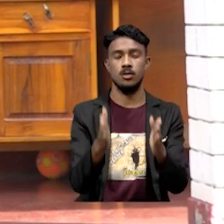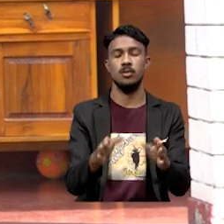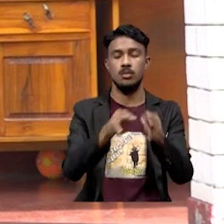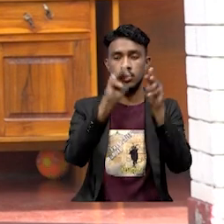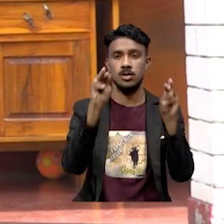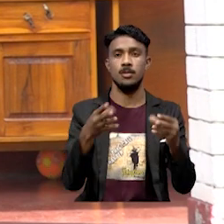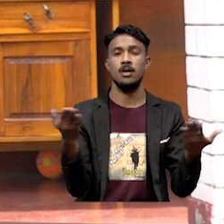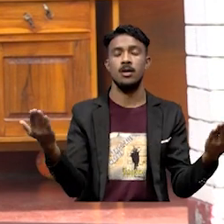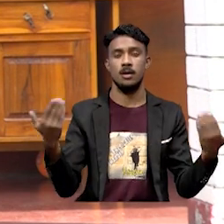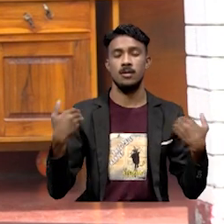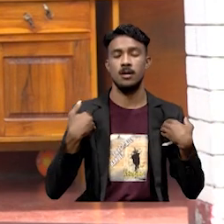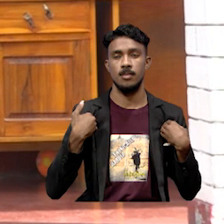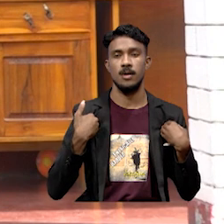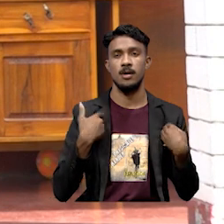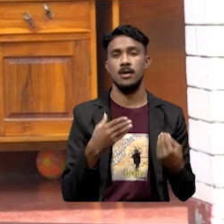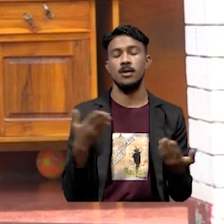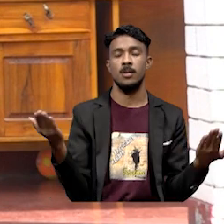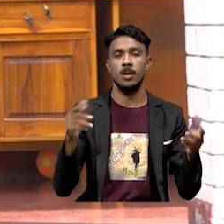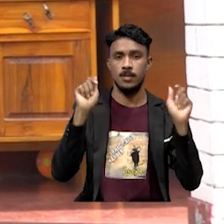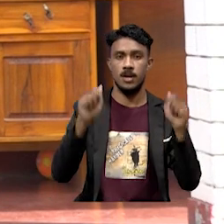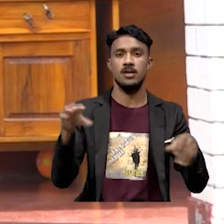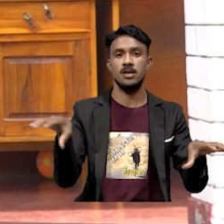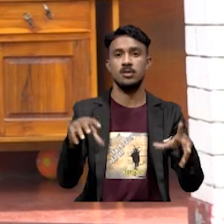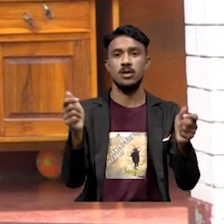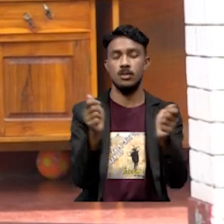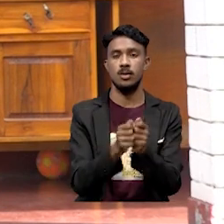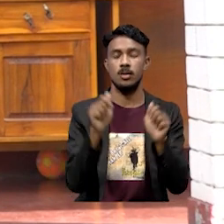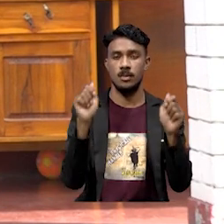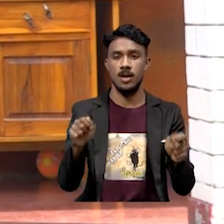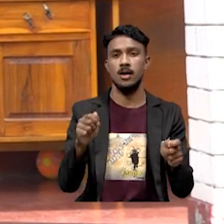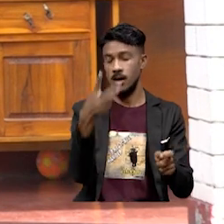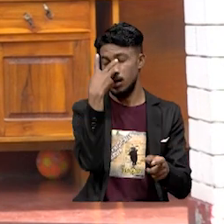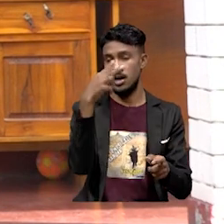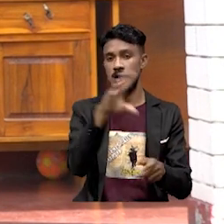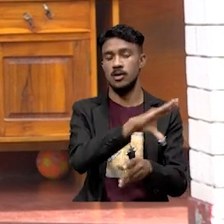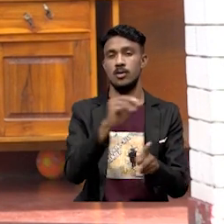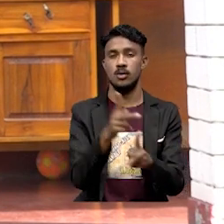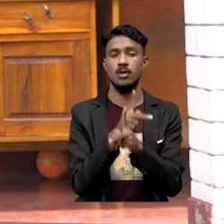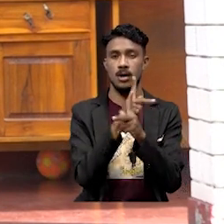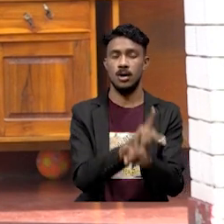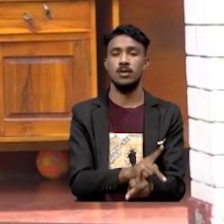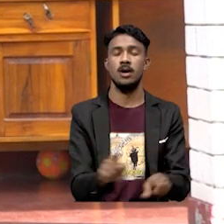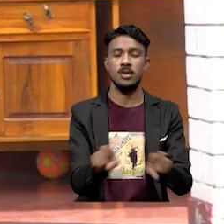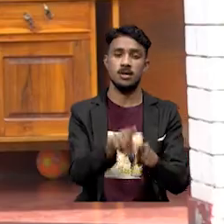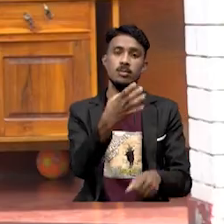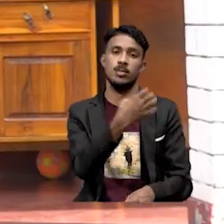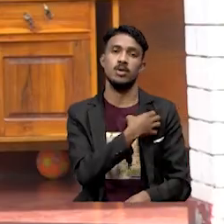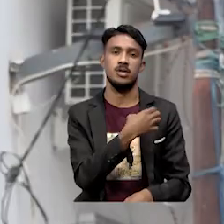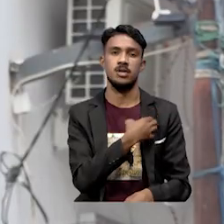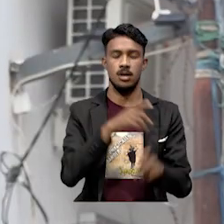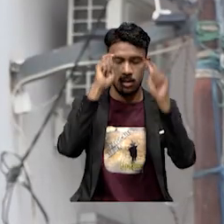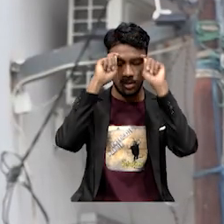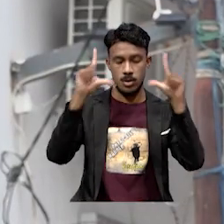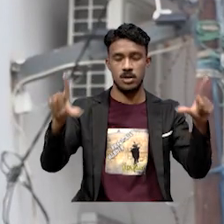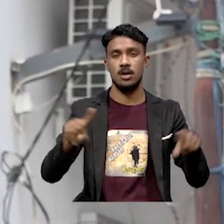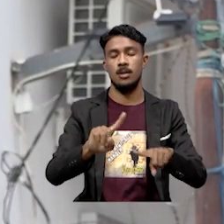nebe ide nebe mak bele servis samu tu ko ide ne atu bele fiskaliza maka polisi nasional Timor Leste. Mai be duran ide ne